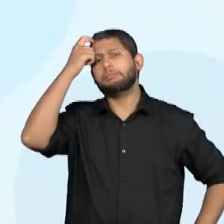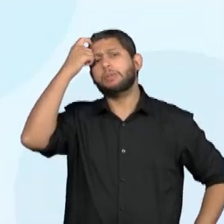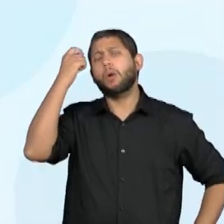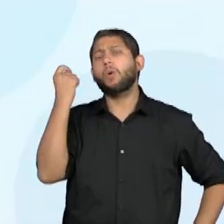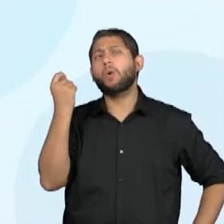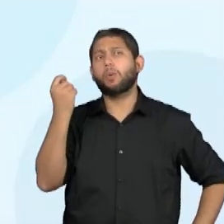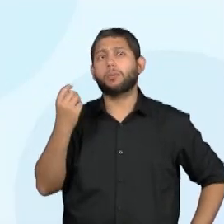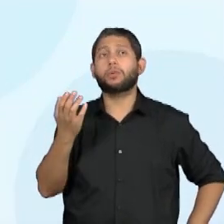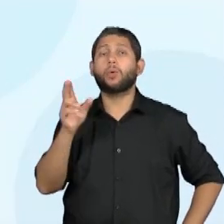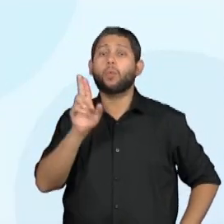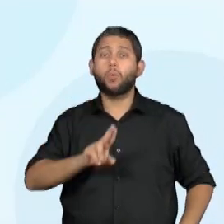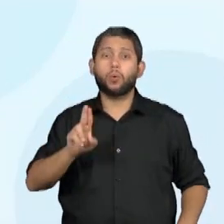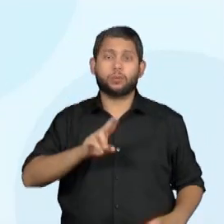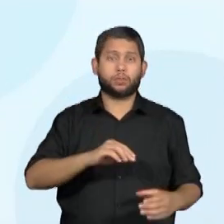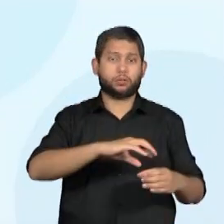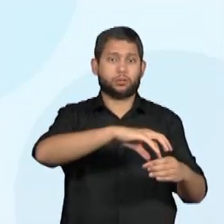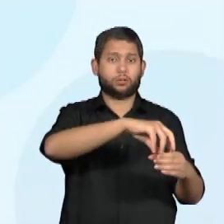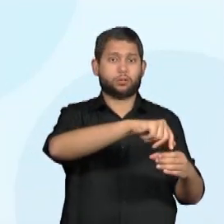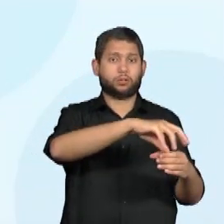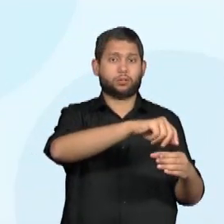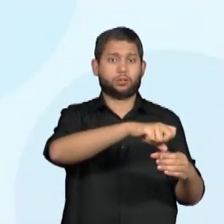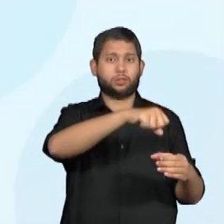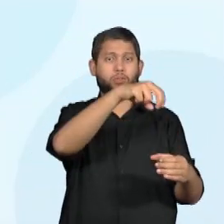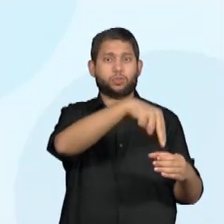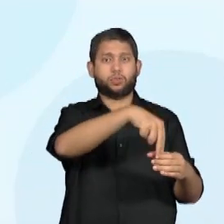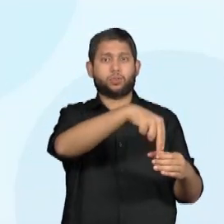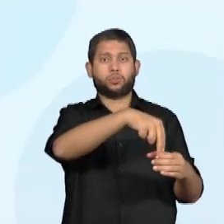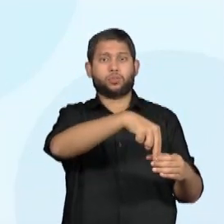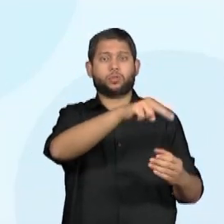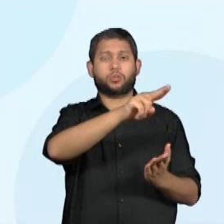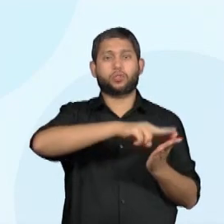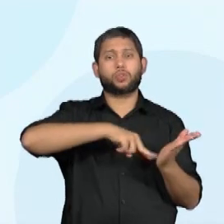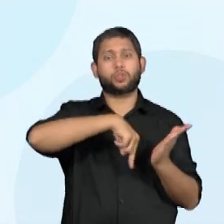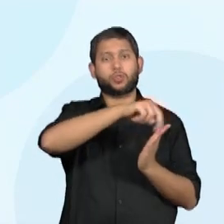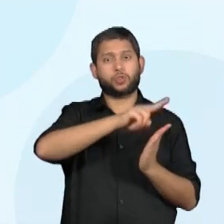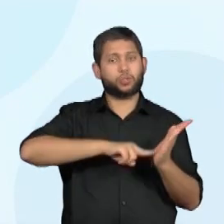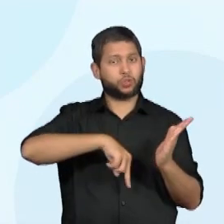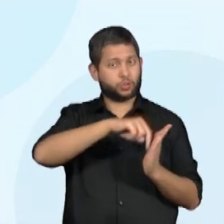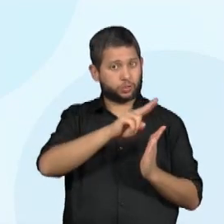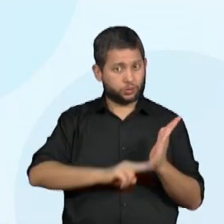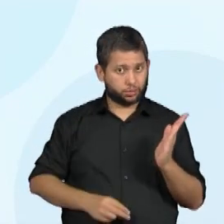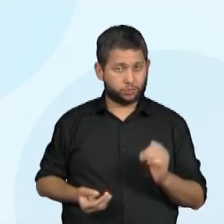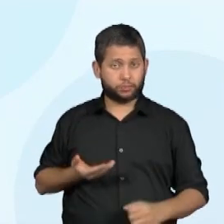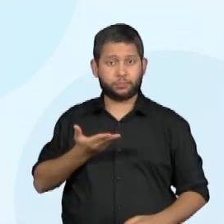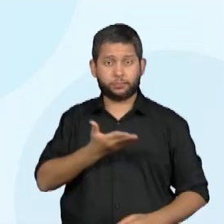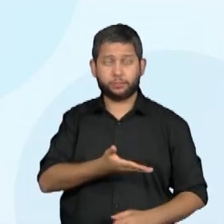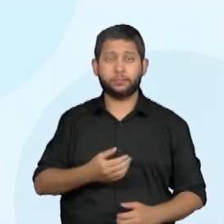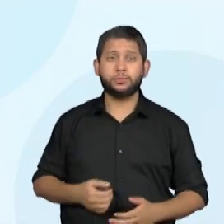para isso guache, tinta guache, um pincel